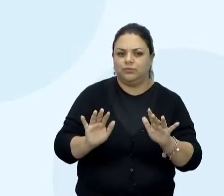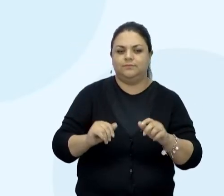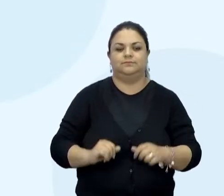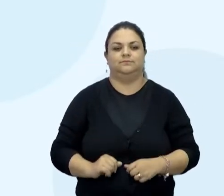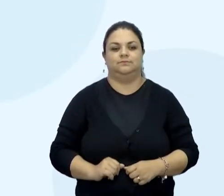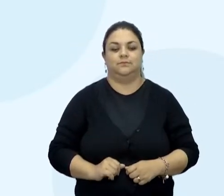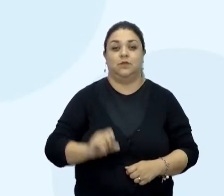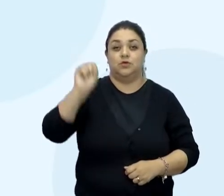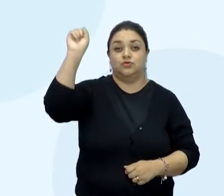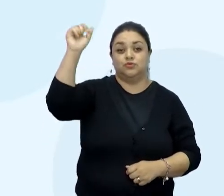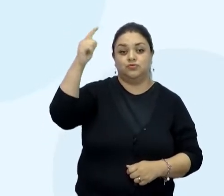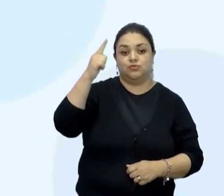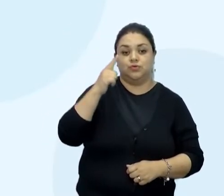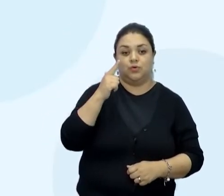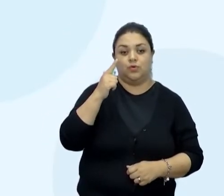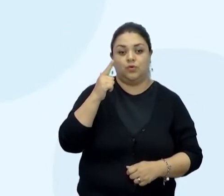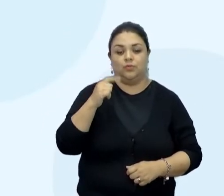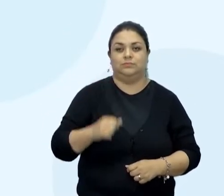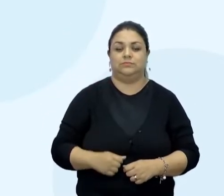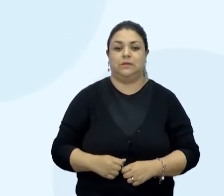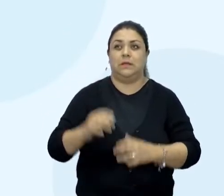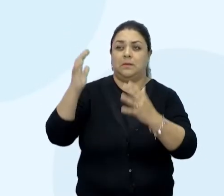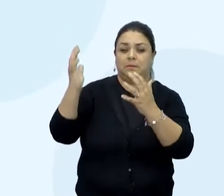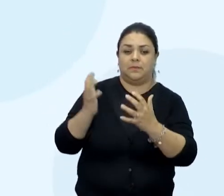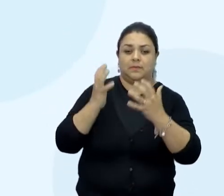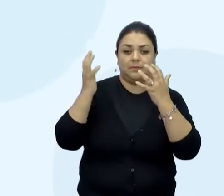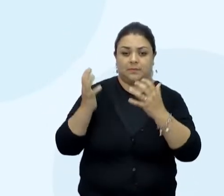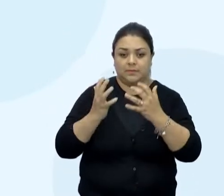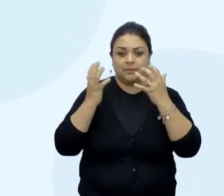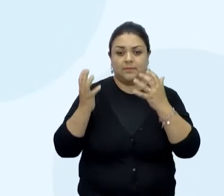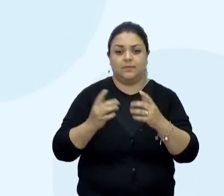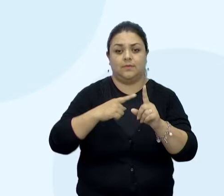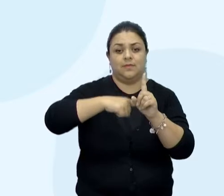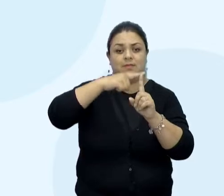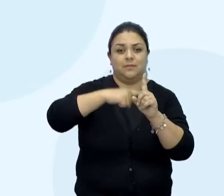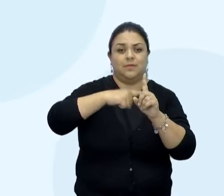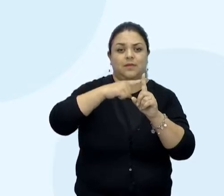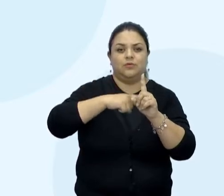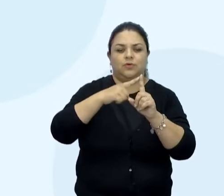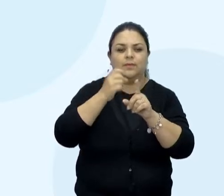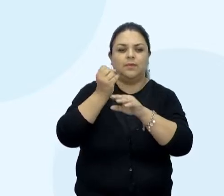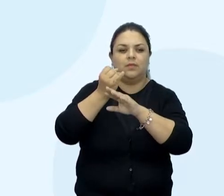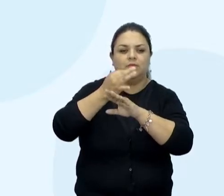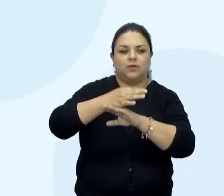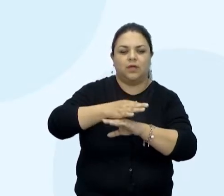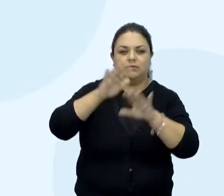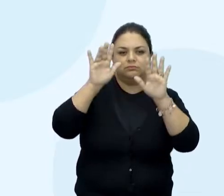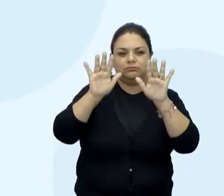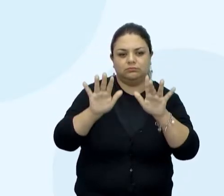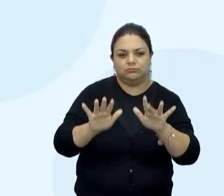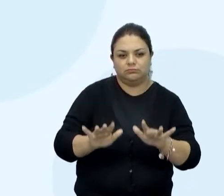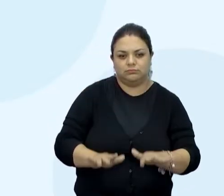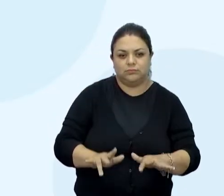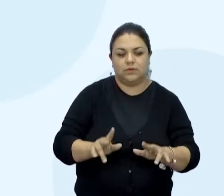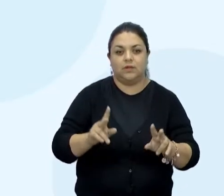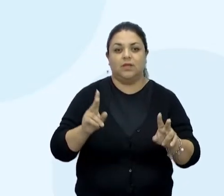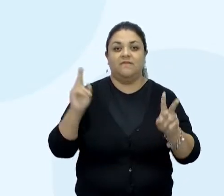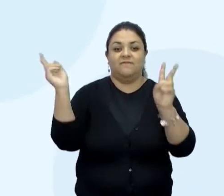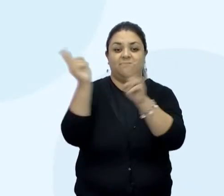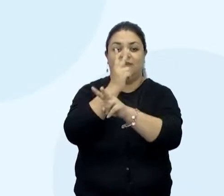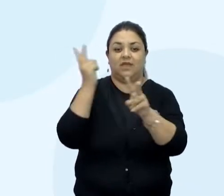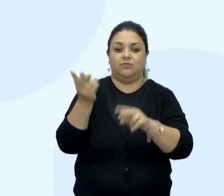radiação solar, pressão, temperatura no ponto de orvalho, velocidade e direção dos ventos